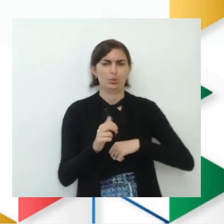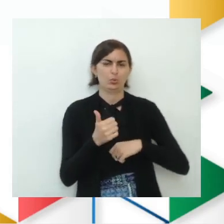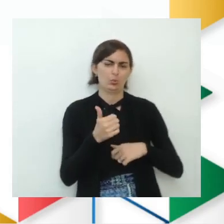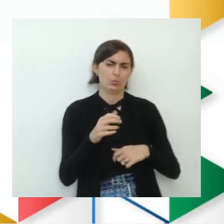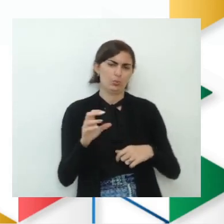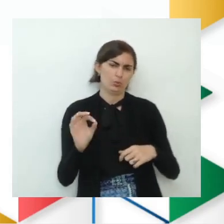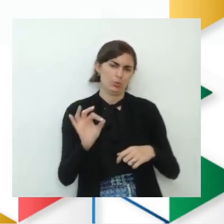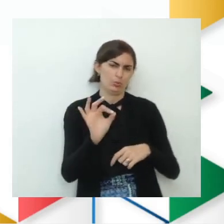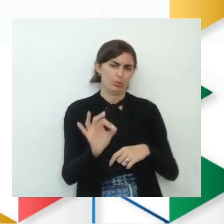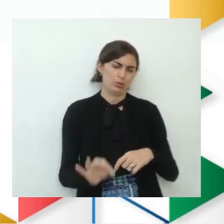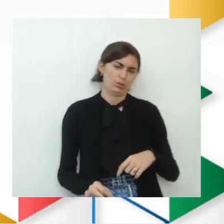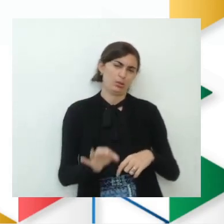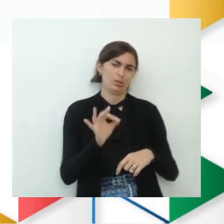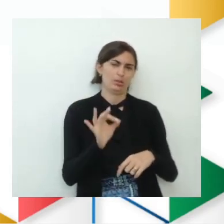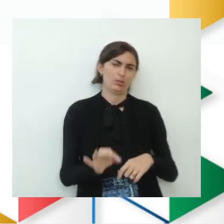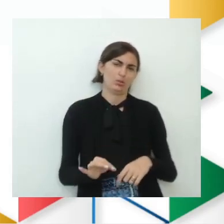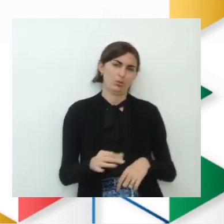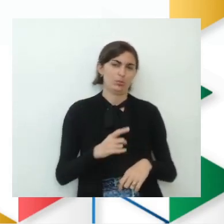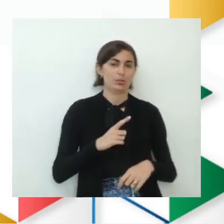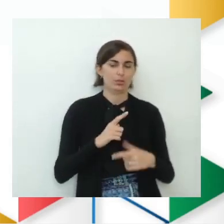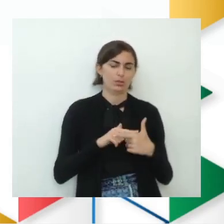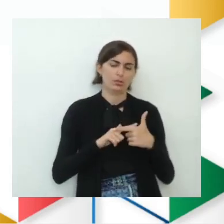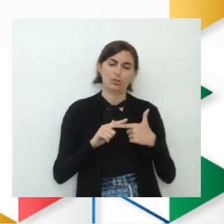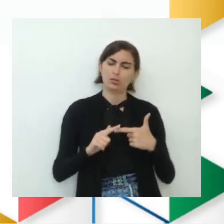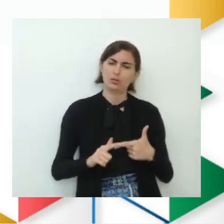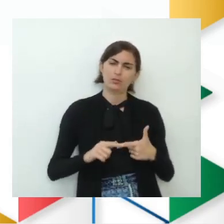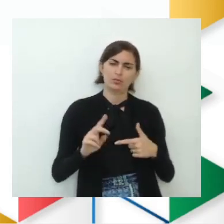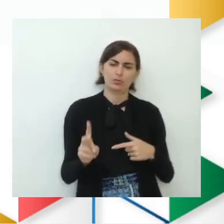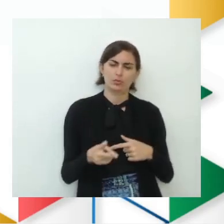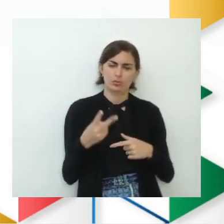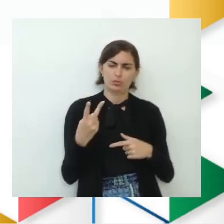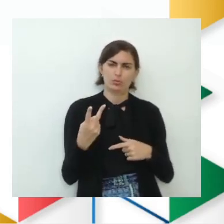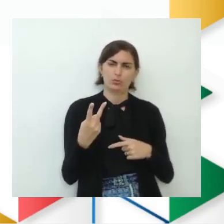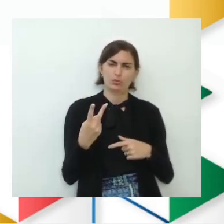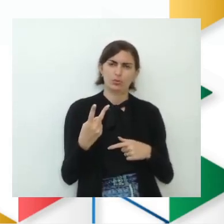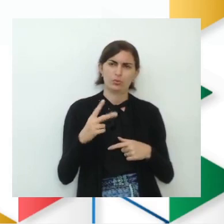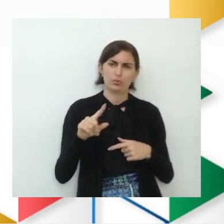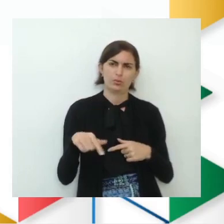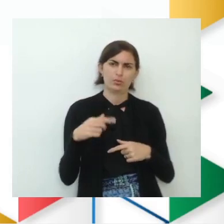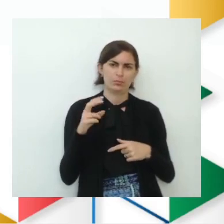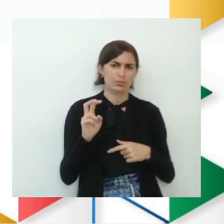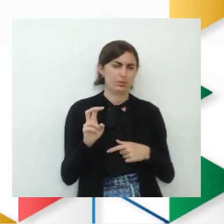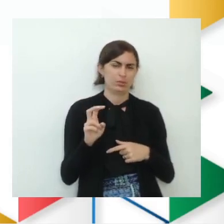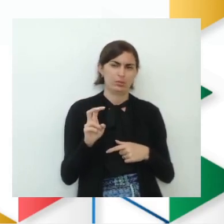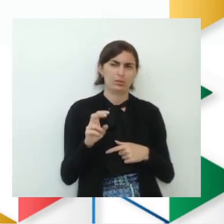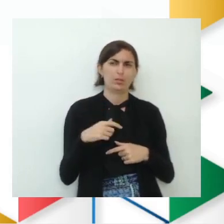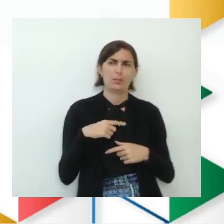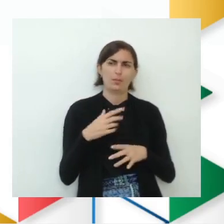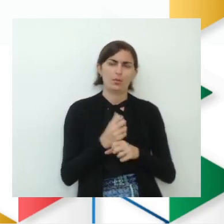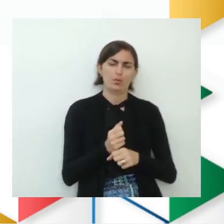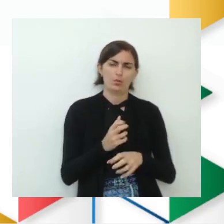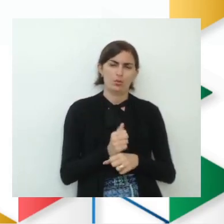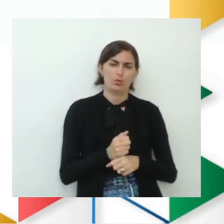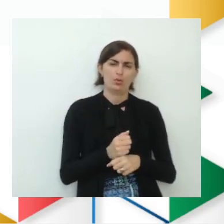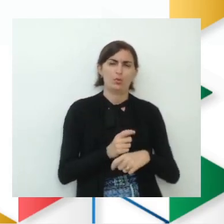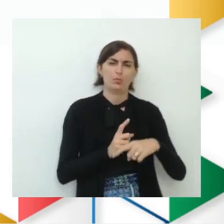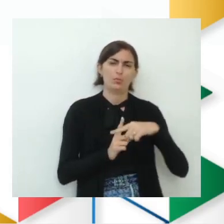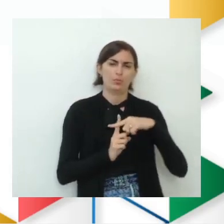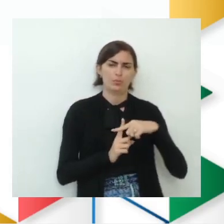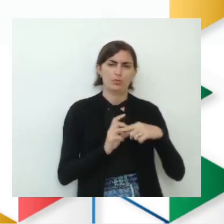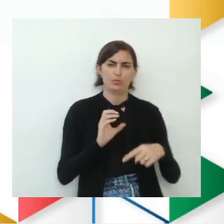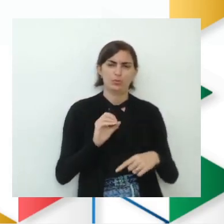2,5%, está em porcentagem. Então eu vou dividir 2,5 por 100. Na minha calculadora ficou